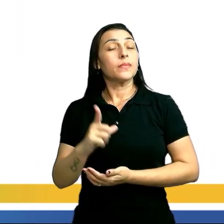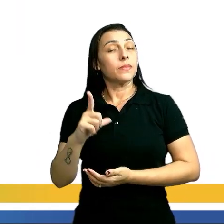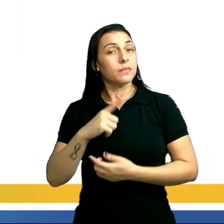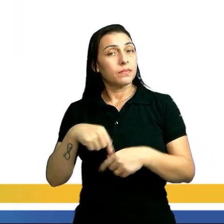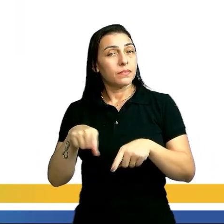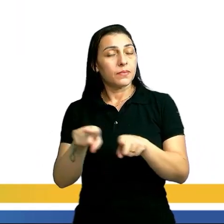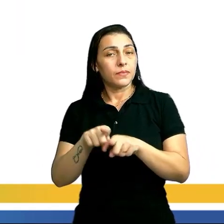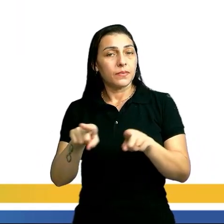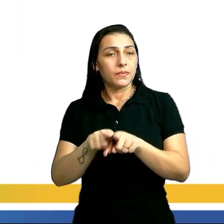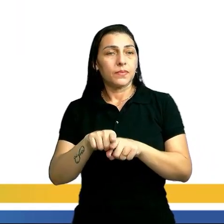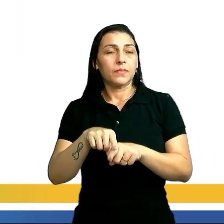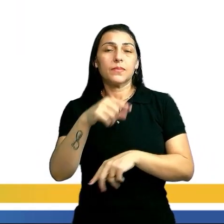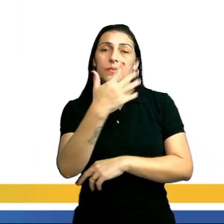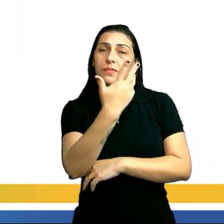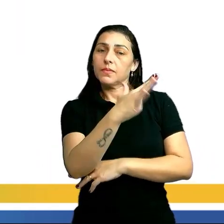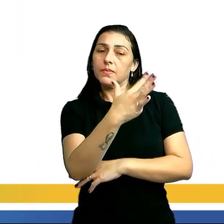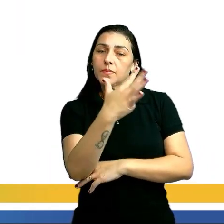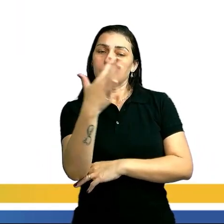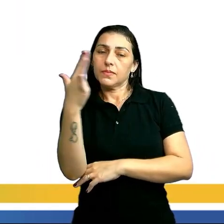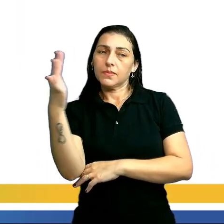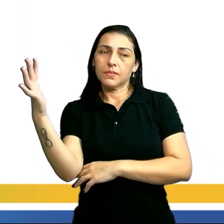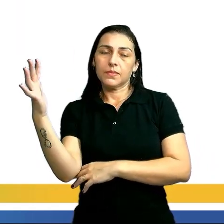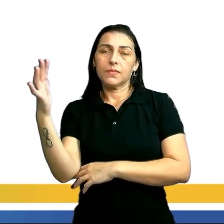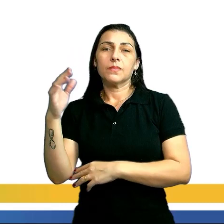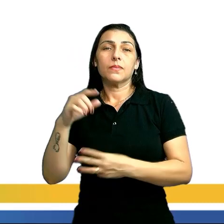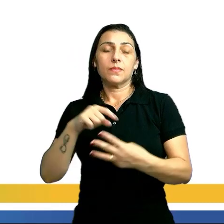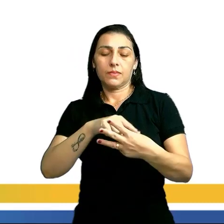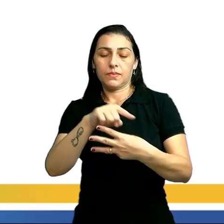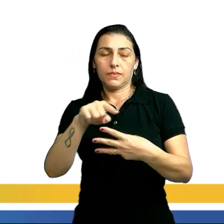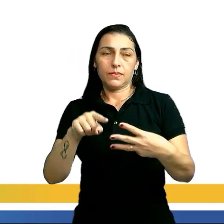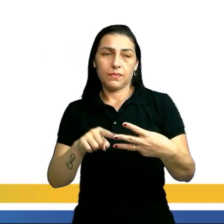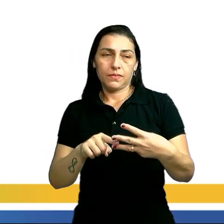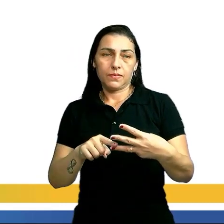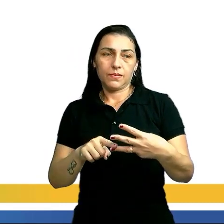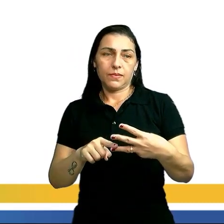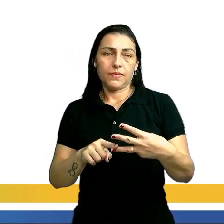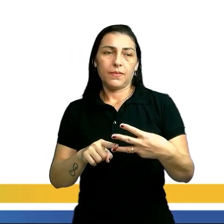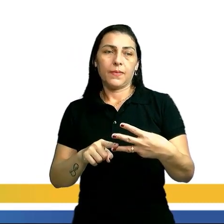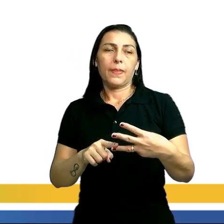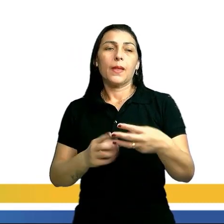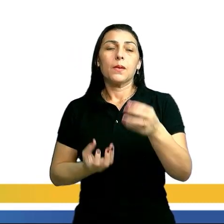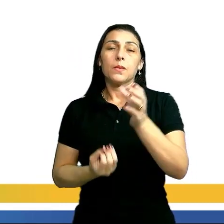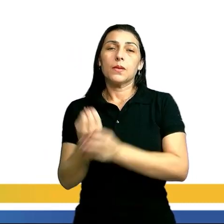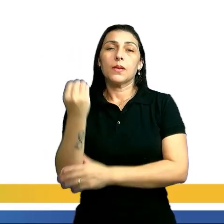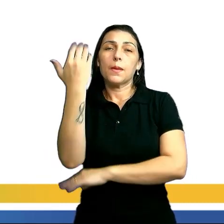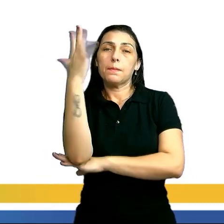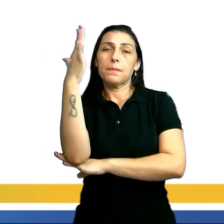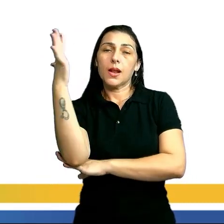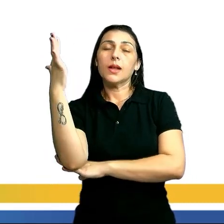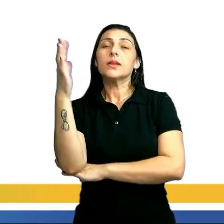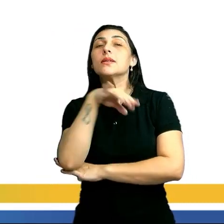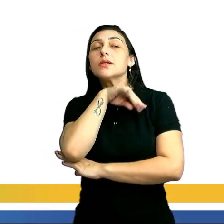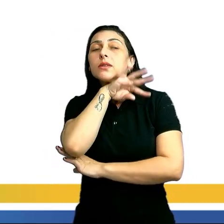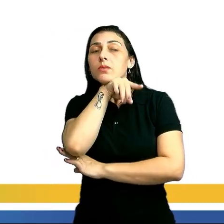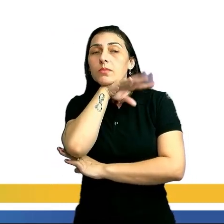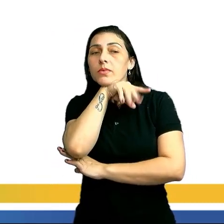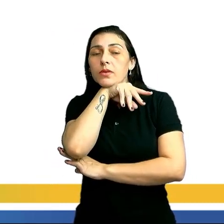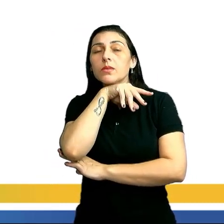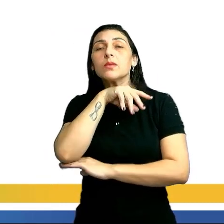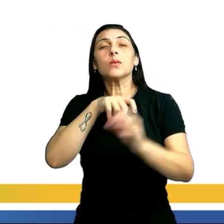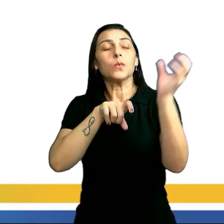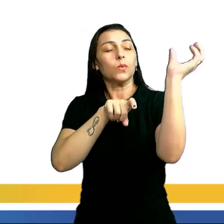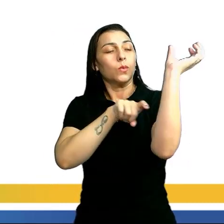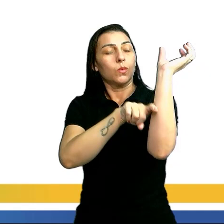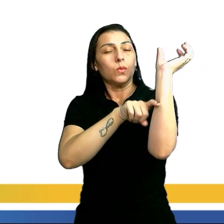Nós também temos os polímeros subdivididos em naturais, que aí eles são derivados de plantas e animais, como